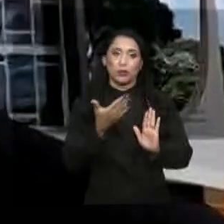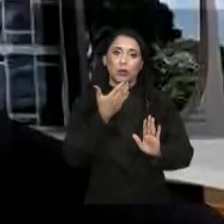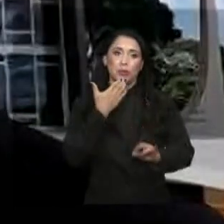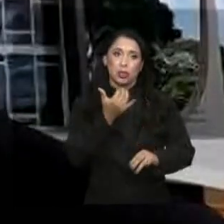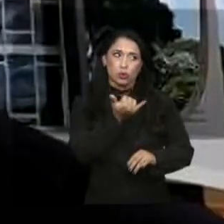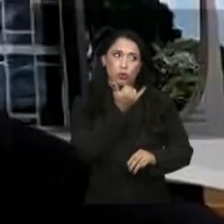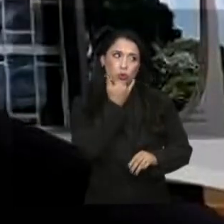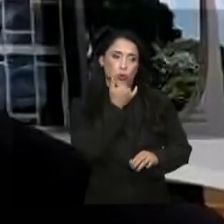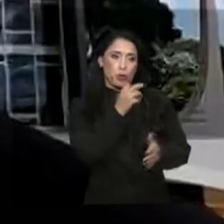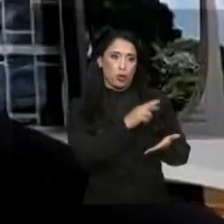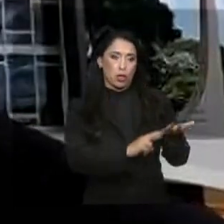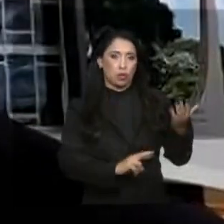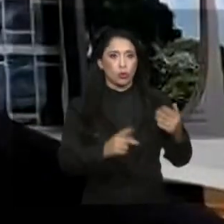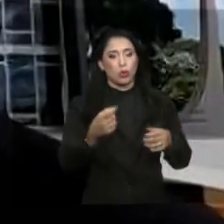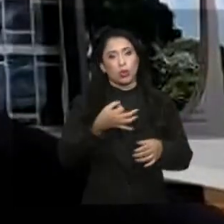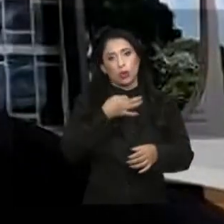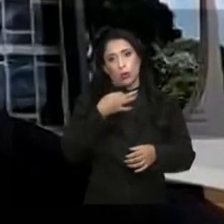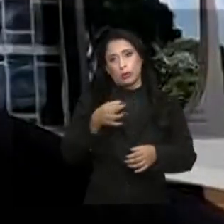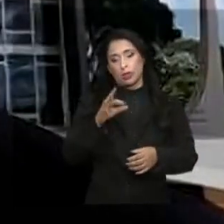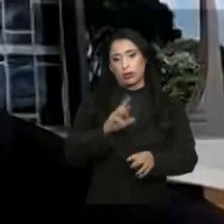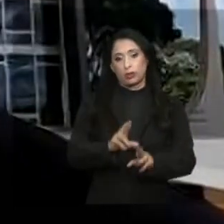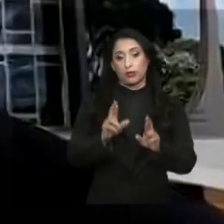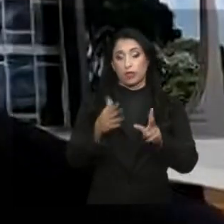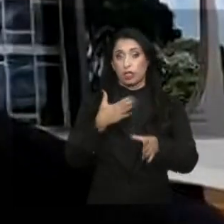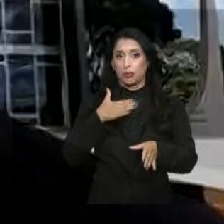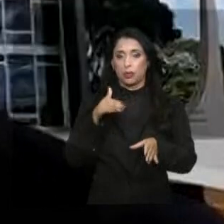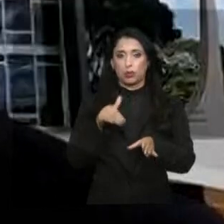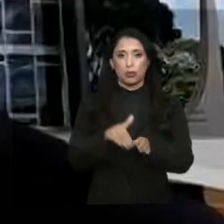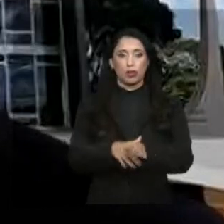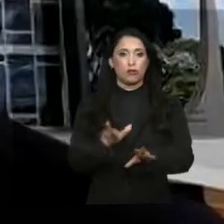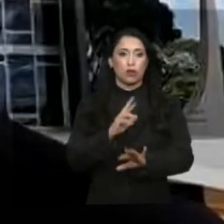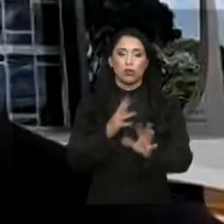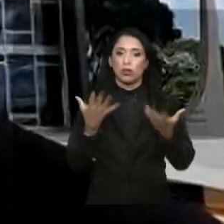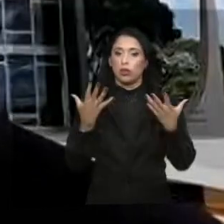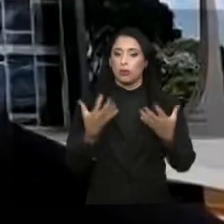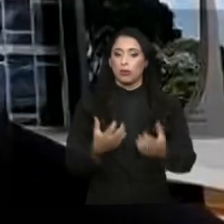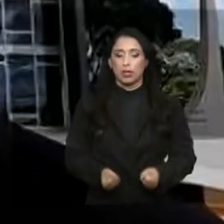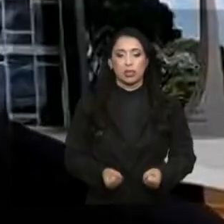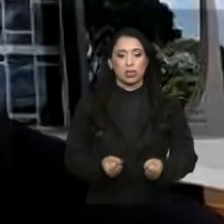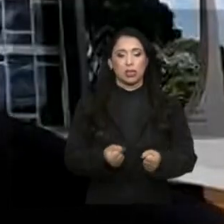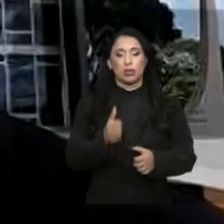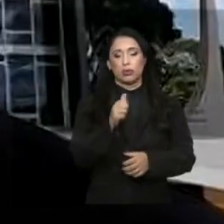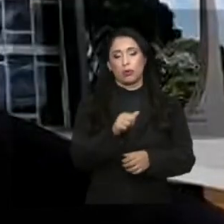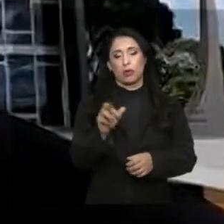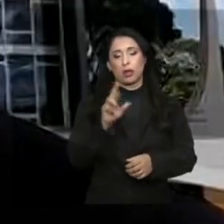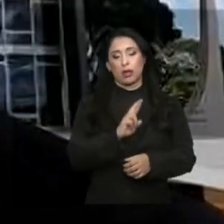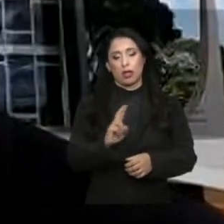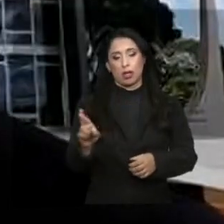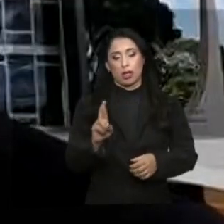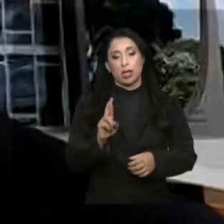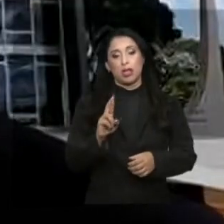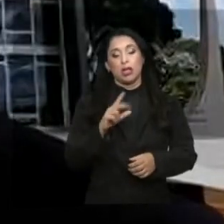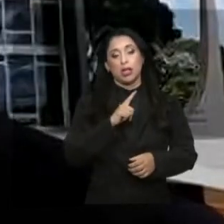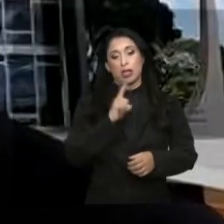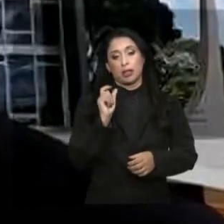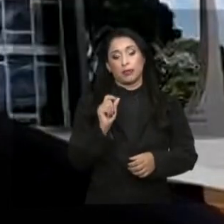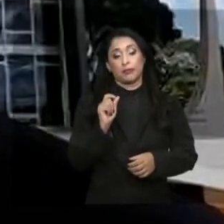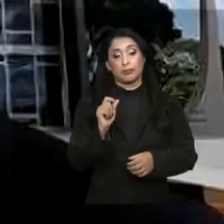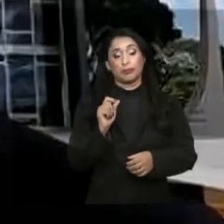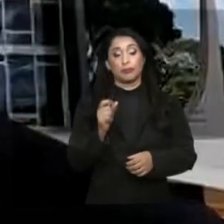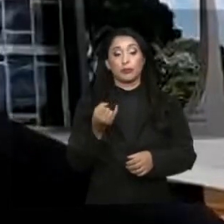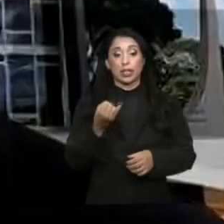eminente relator e àqueles que pensam de forma diversa, voto no sentido de não admitir a ação rescisória. E caso ela seja admitida pela